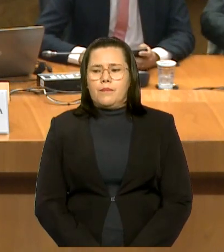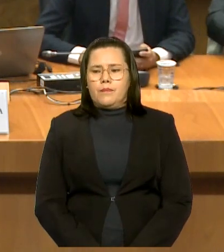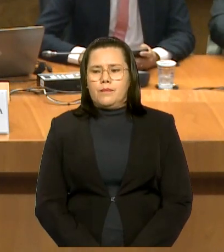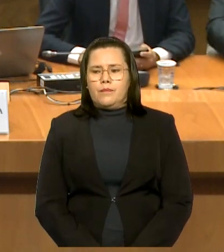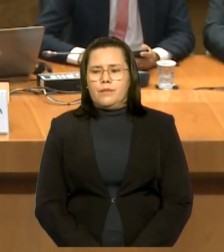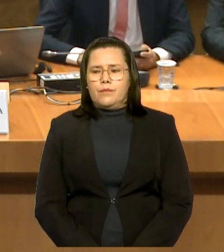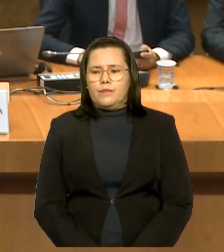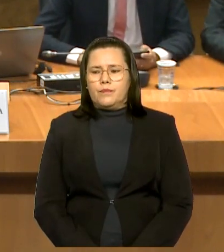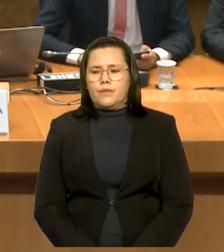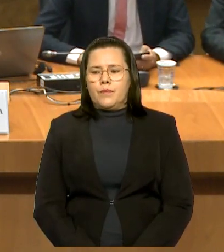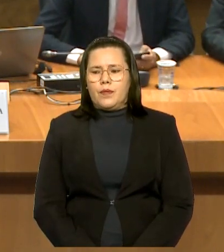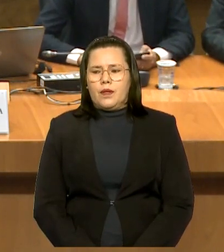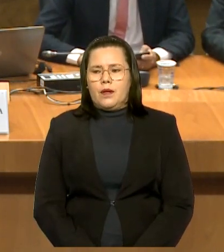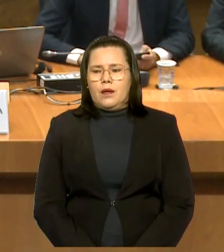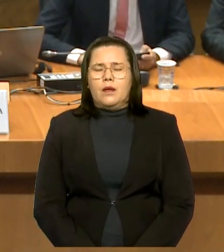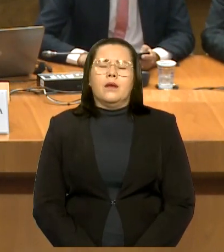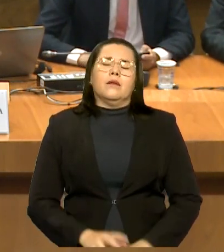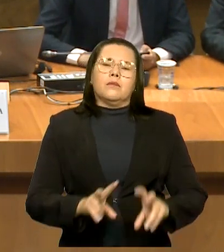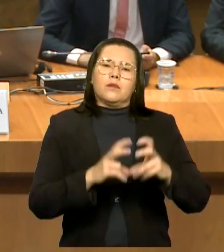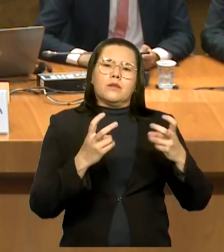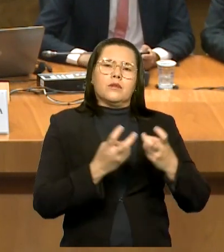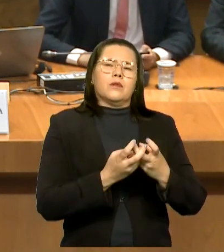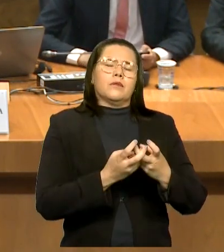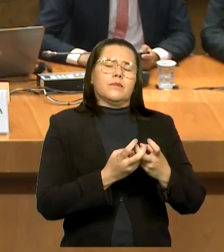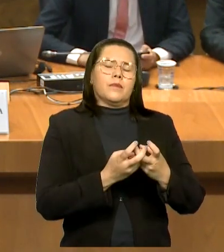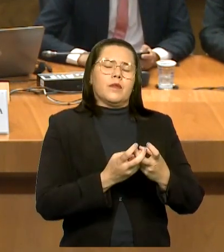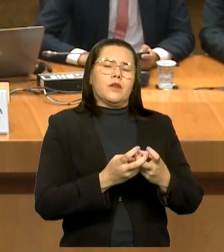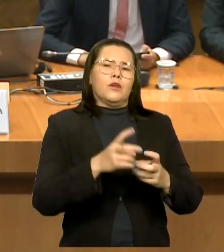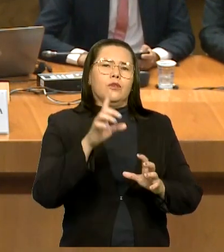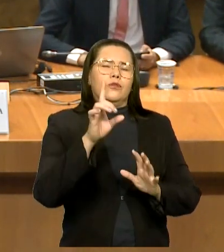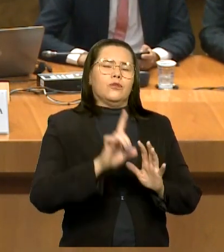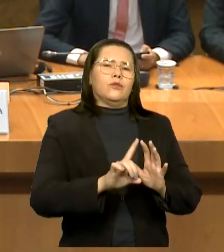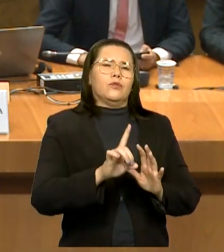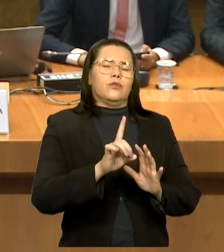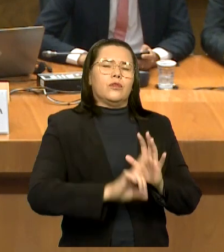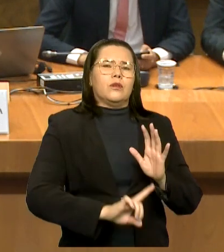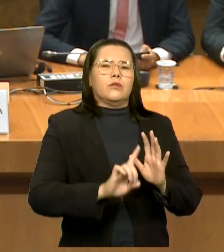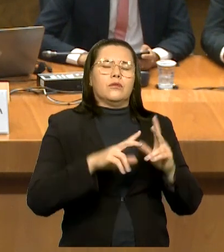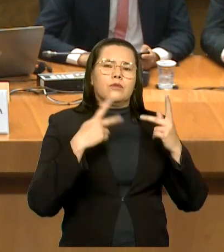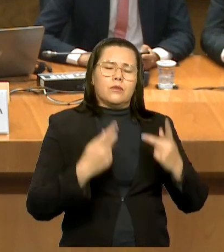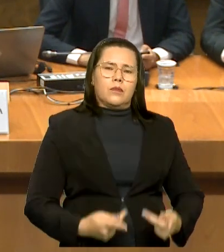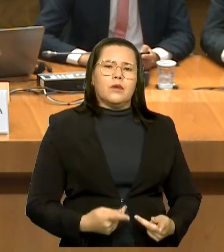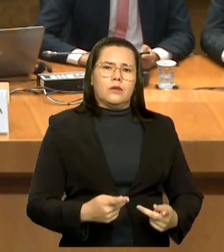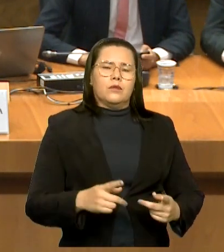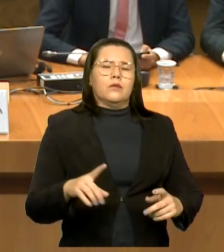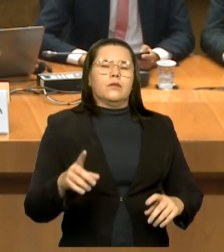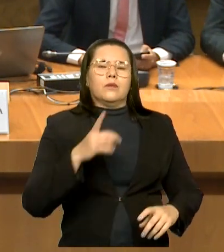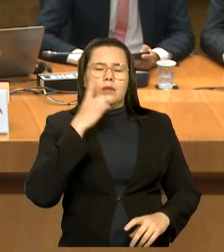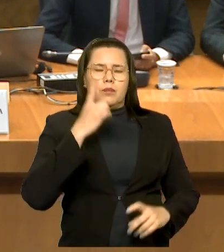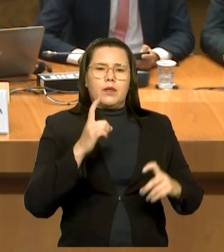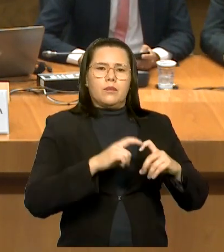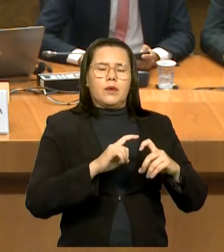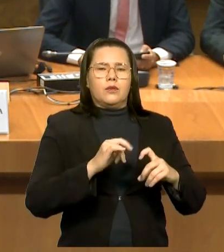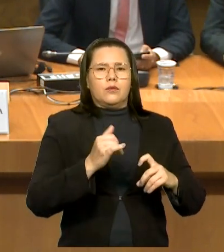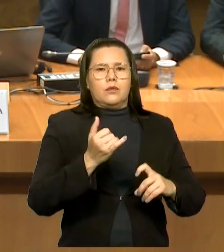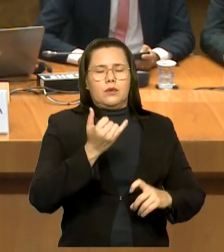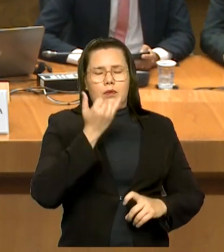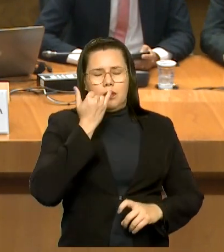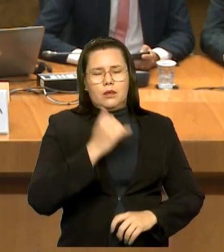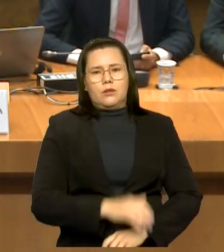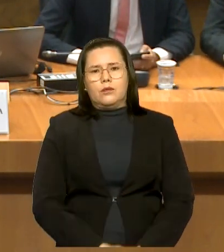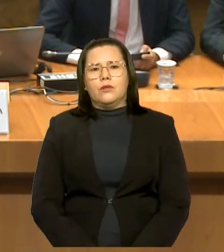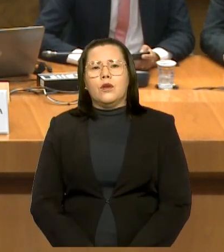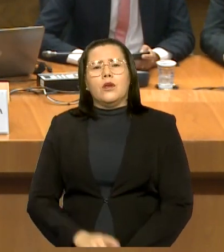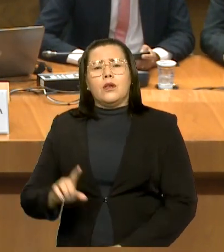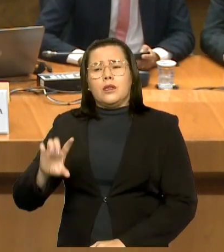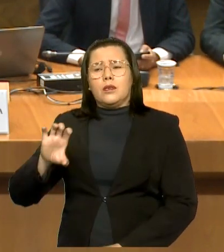e de Direitos Humanos e das Minorias, relator deputado Dr. Iglésio. Em discussão, em